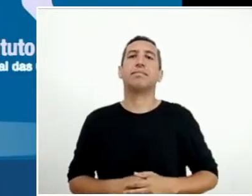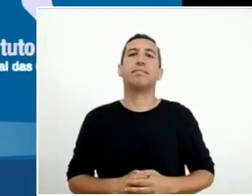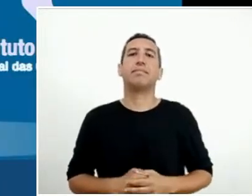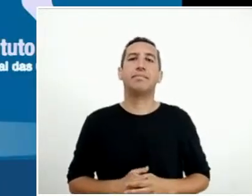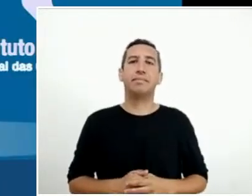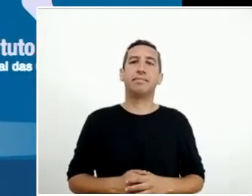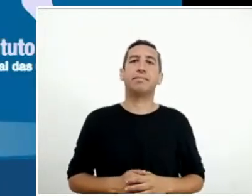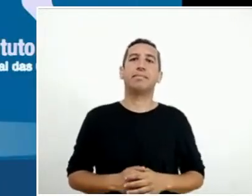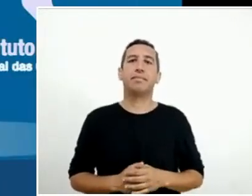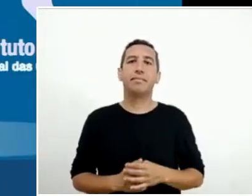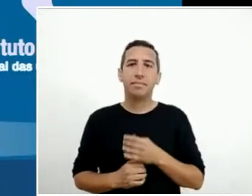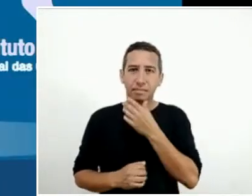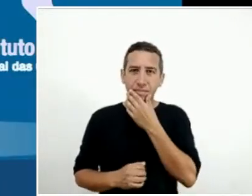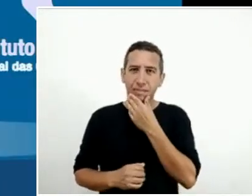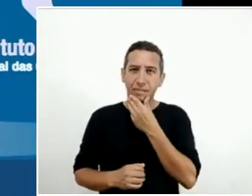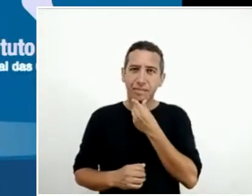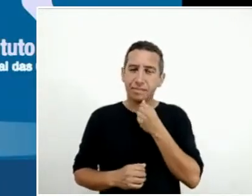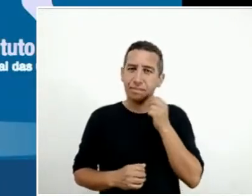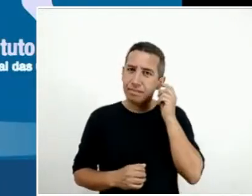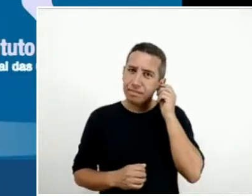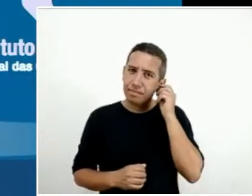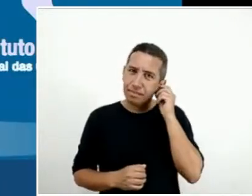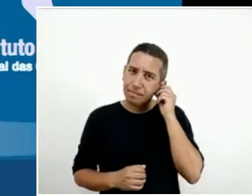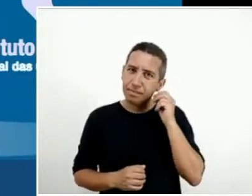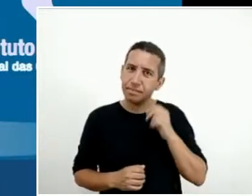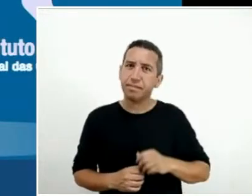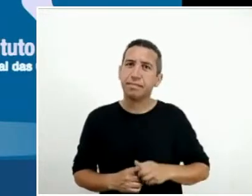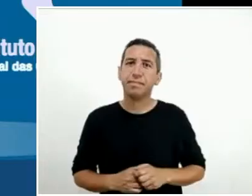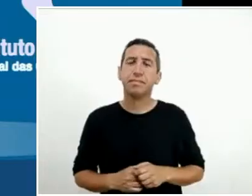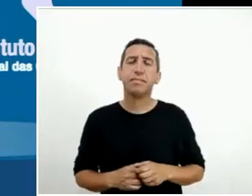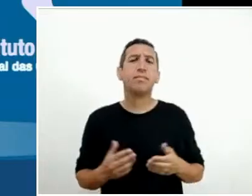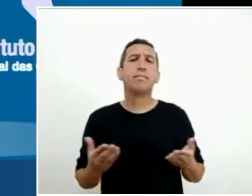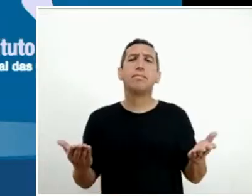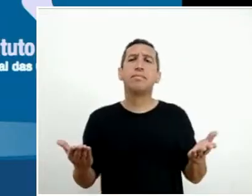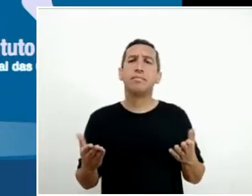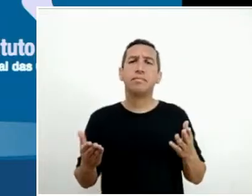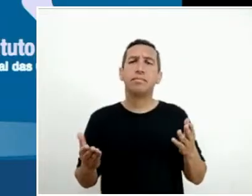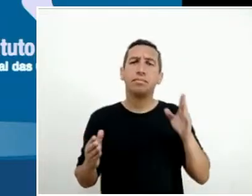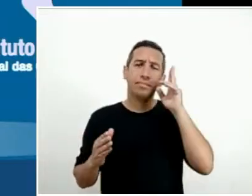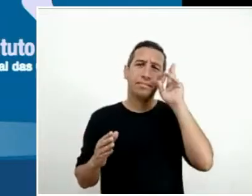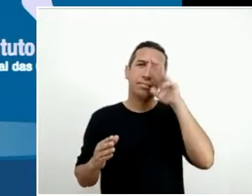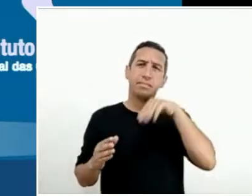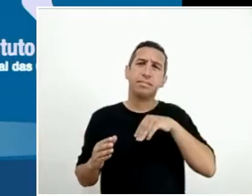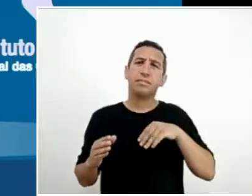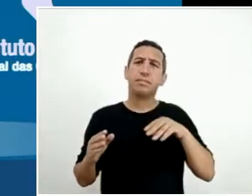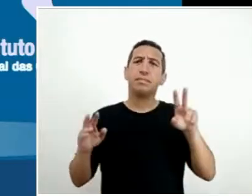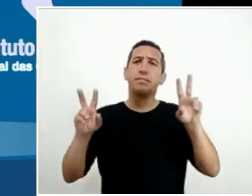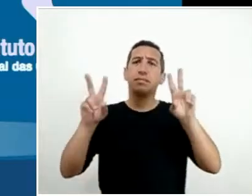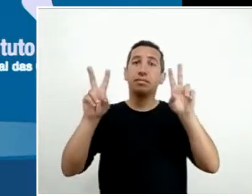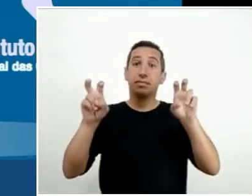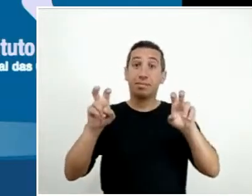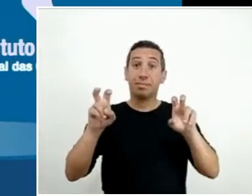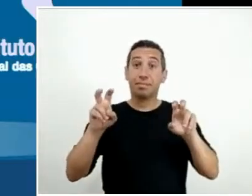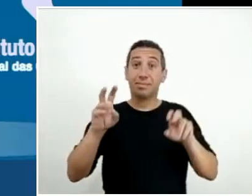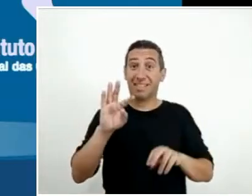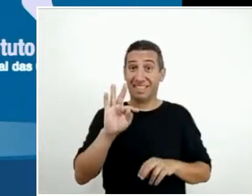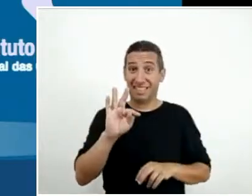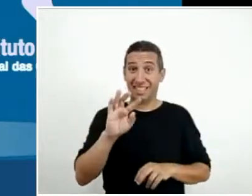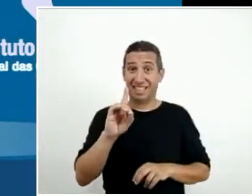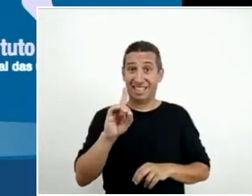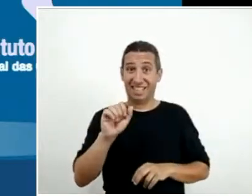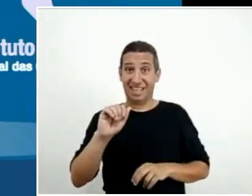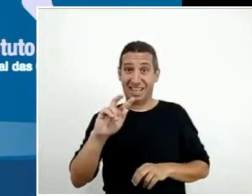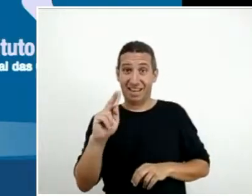Então, a minha atividade hoje é para falar sobre o TDAH, que é o transtorno do déficit de atenção